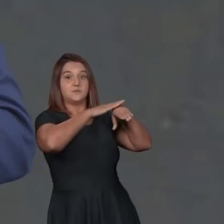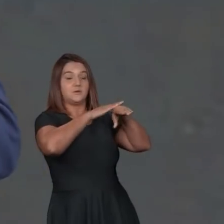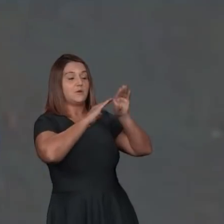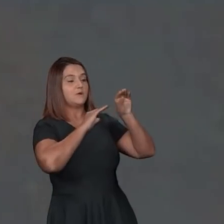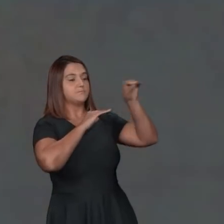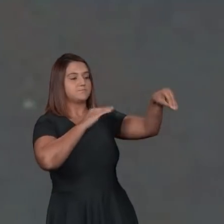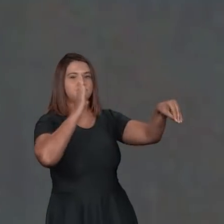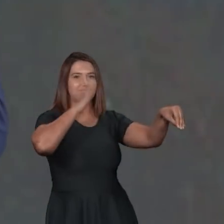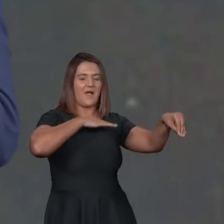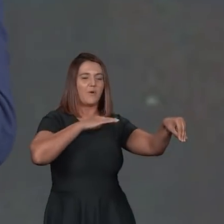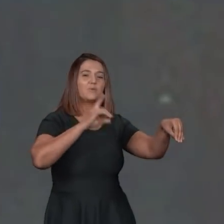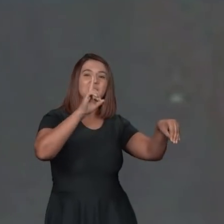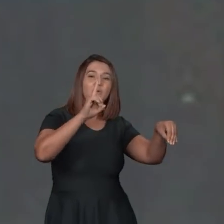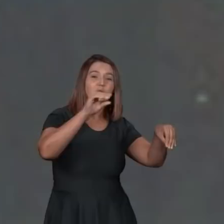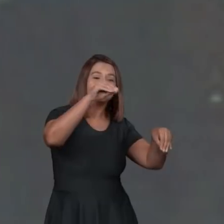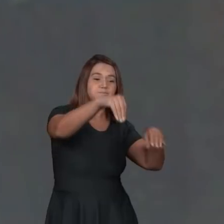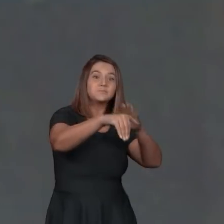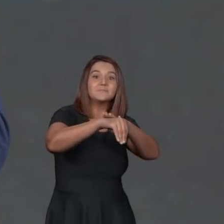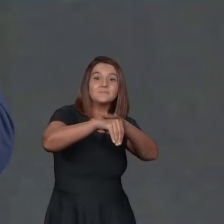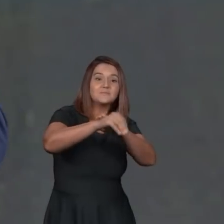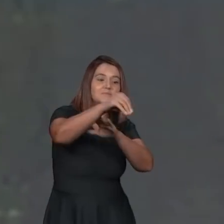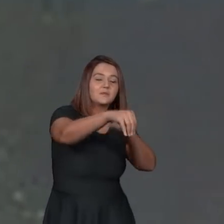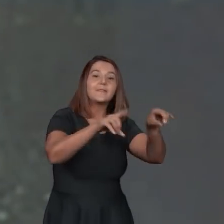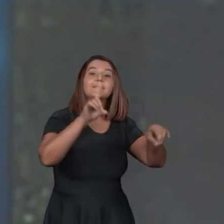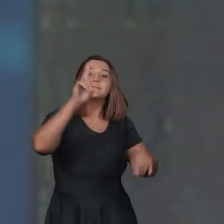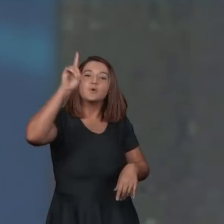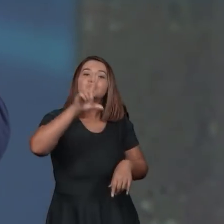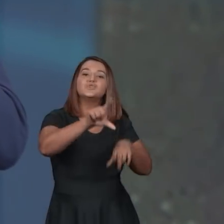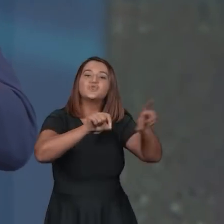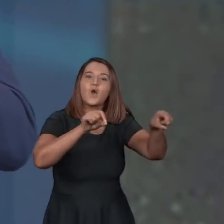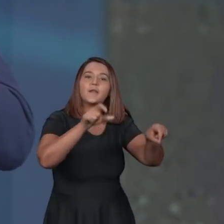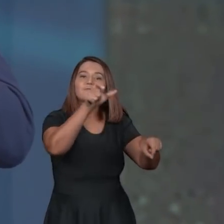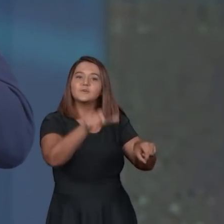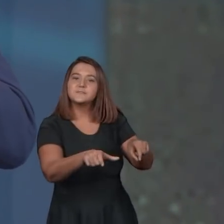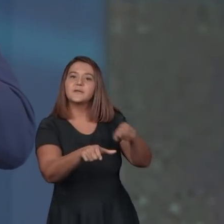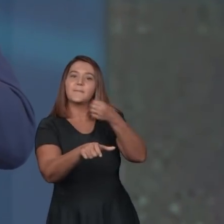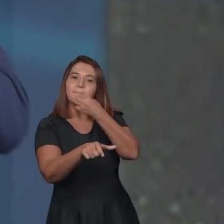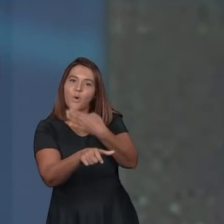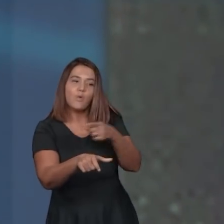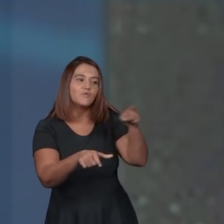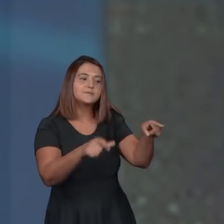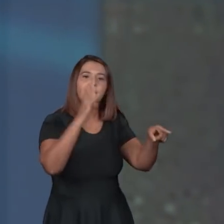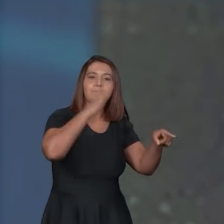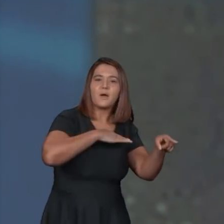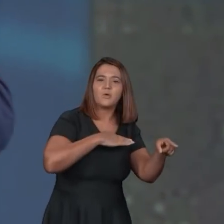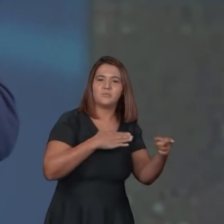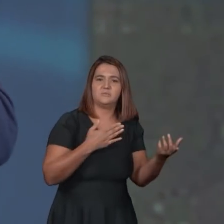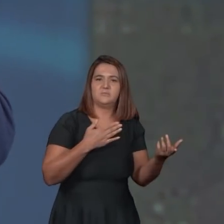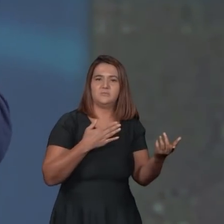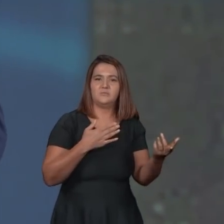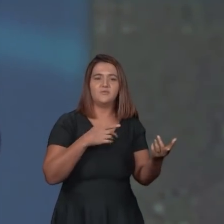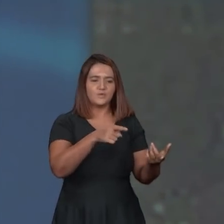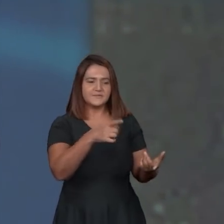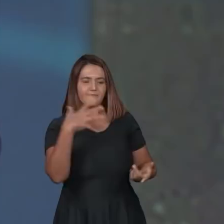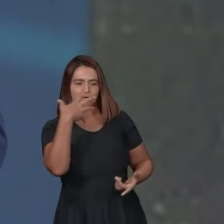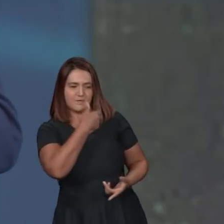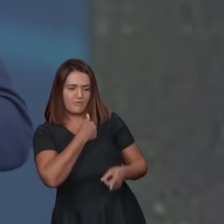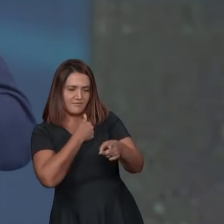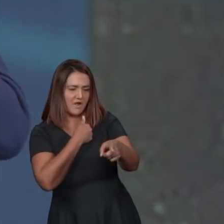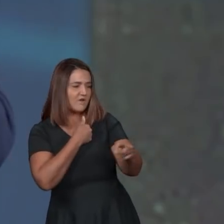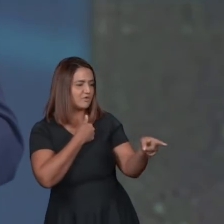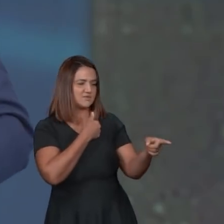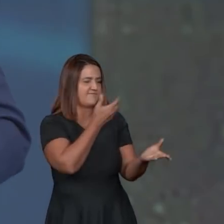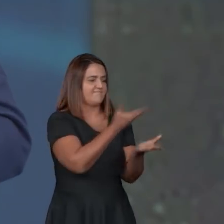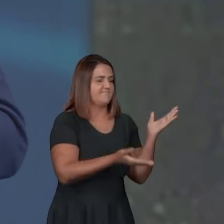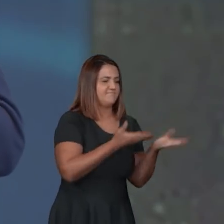Ou seja, a salvação e a perdição, no final das contas, é determinada pela soberania de Deus. Eu, particularmente,